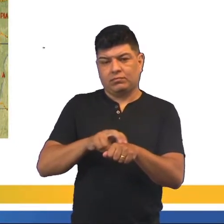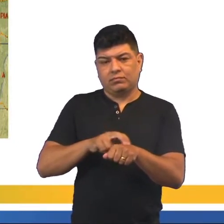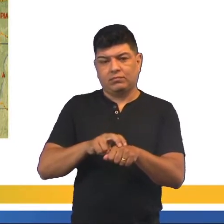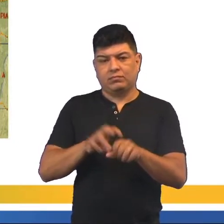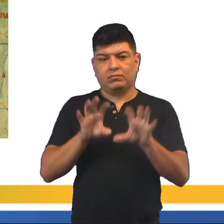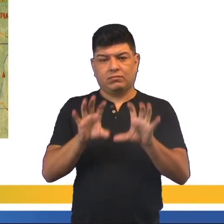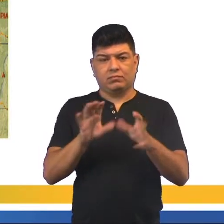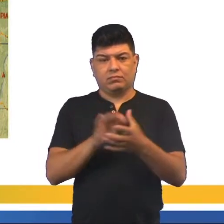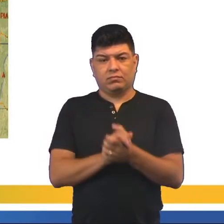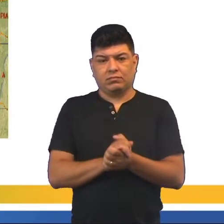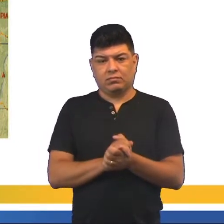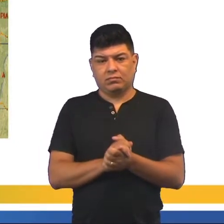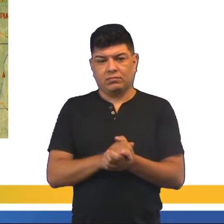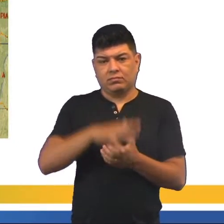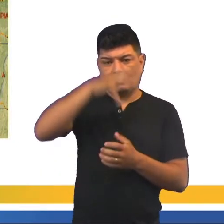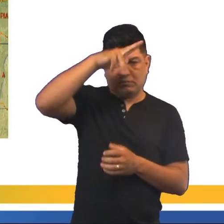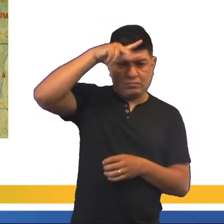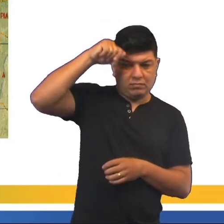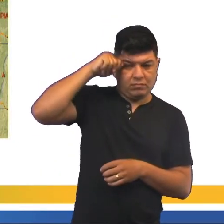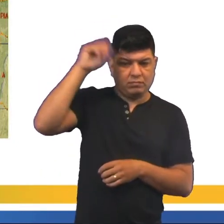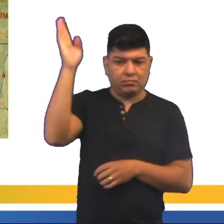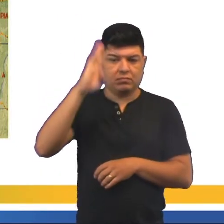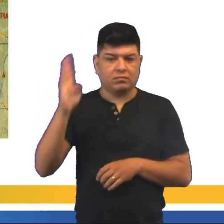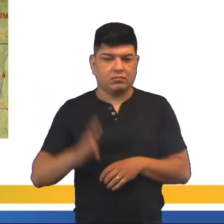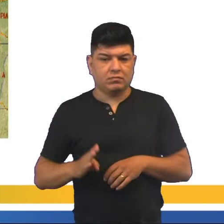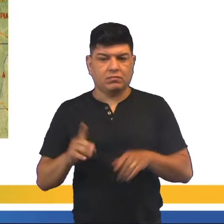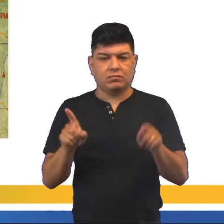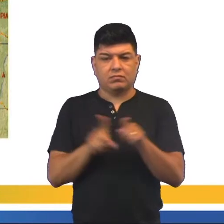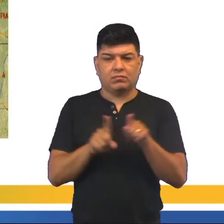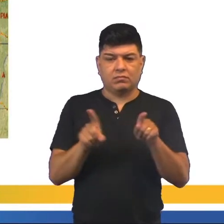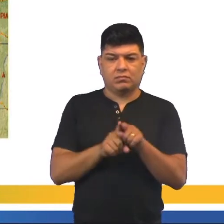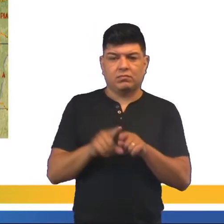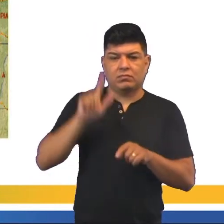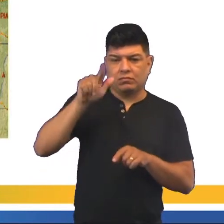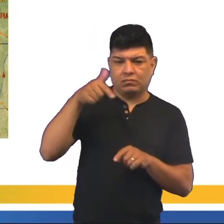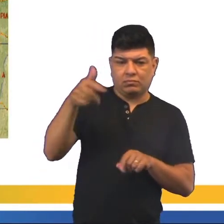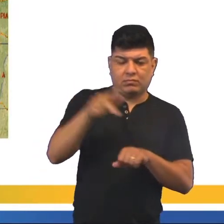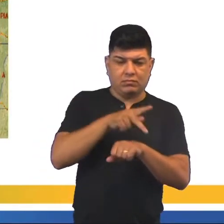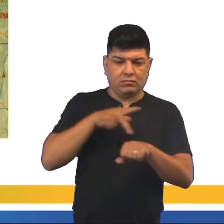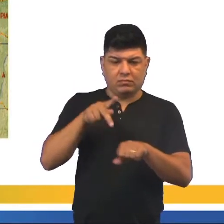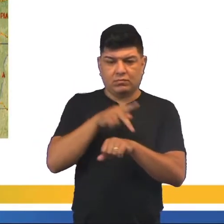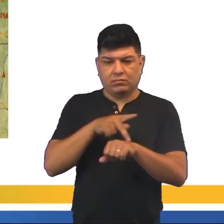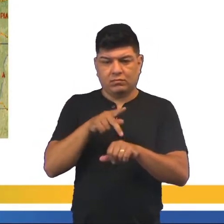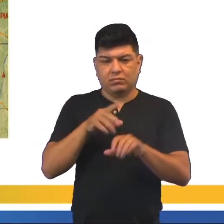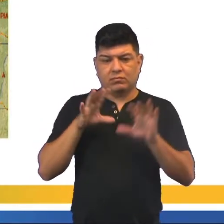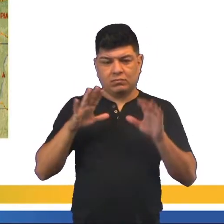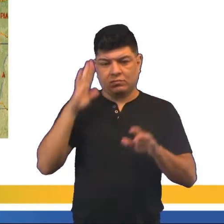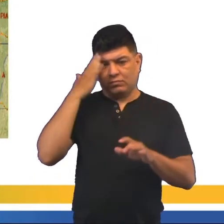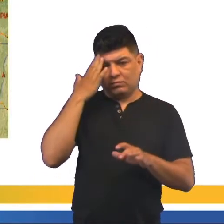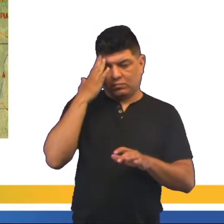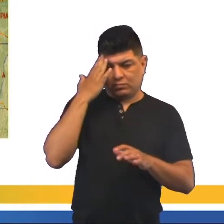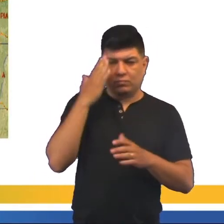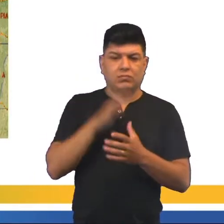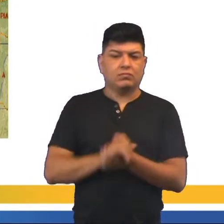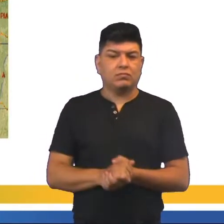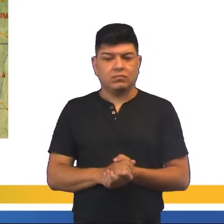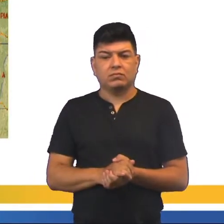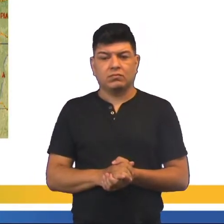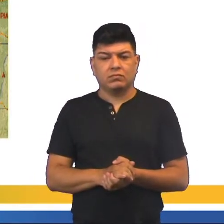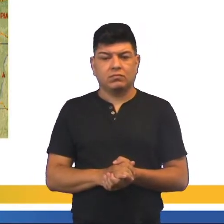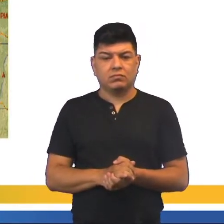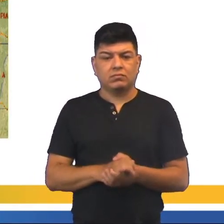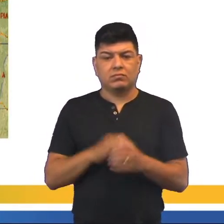abrangência entre a Amazônia brasileira e a Amazônia internacional, onde está compreendido a